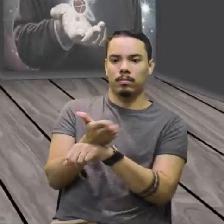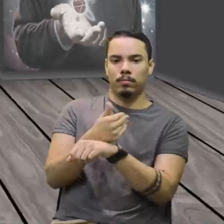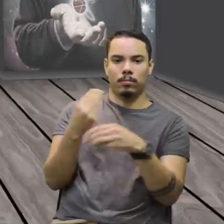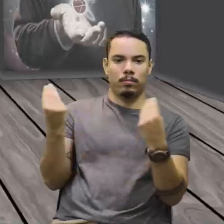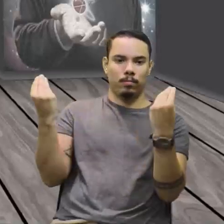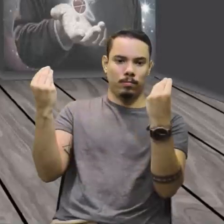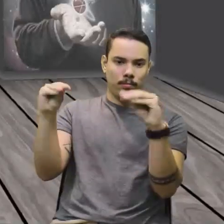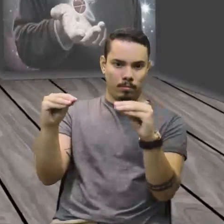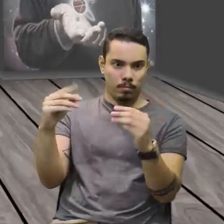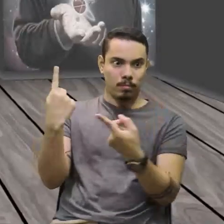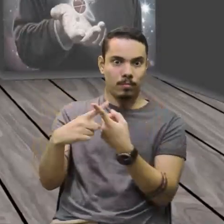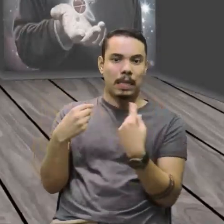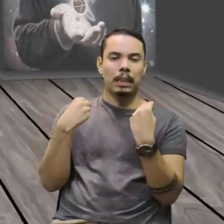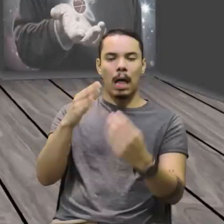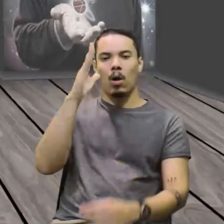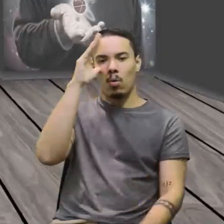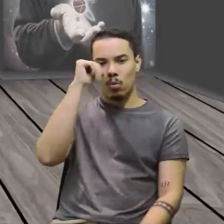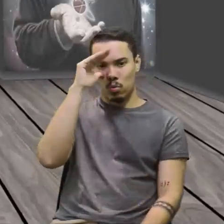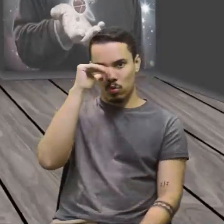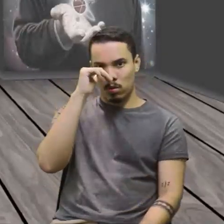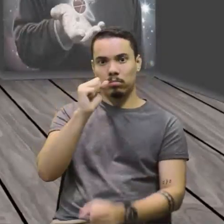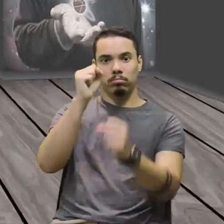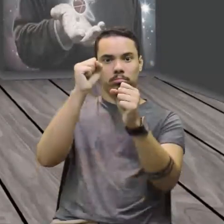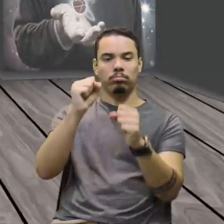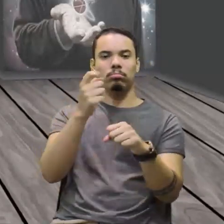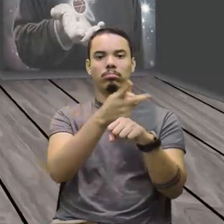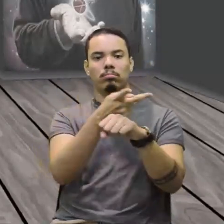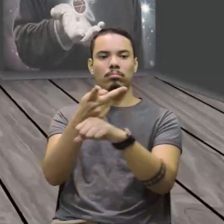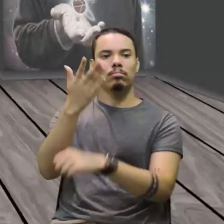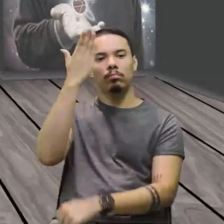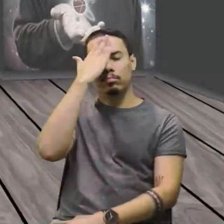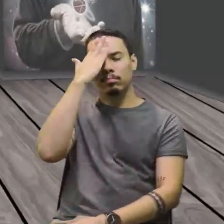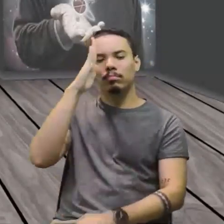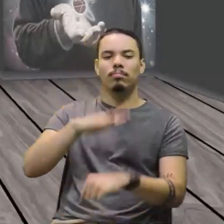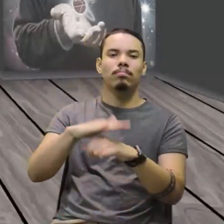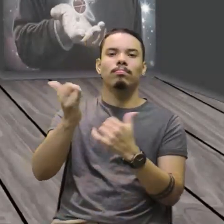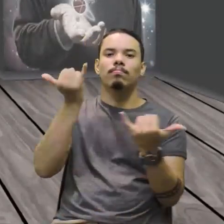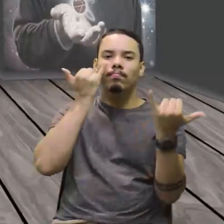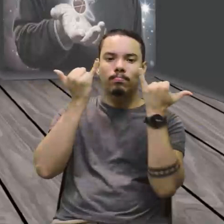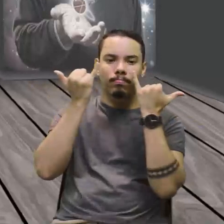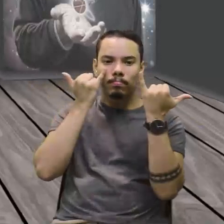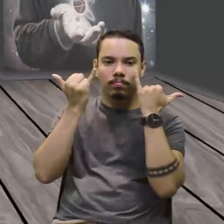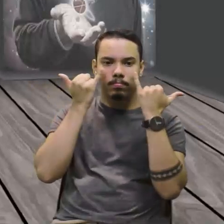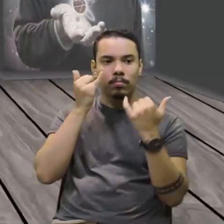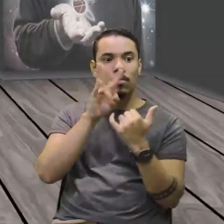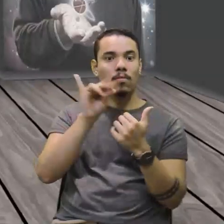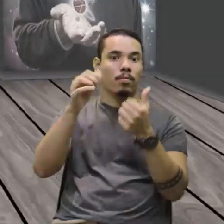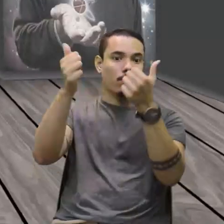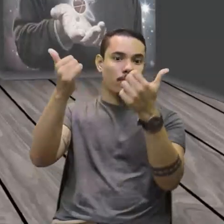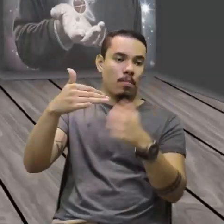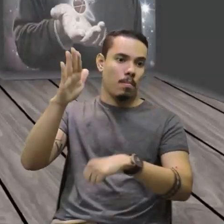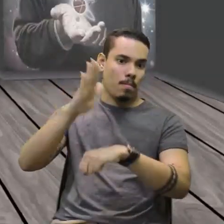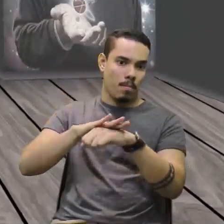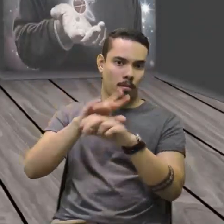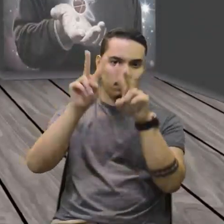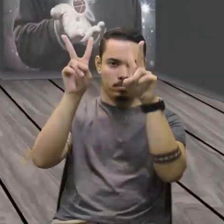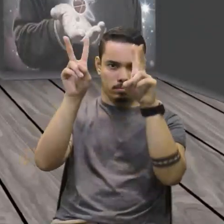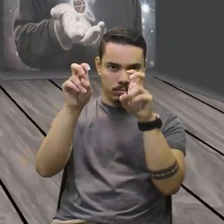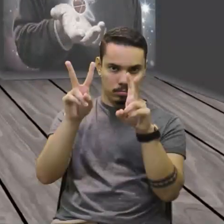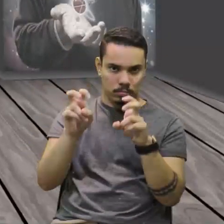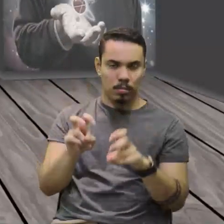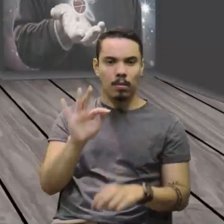um gostinho da curiosidade. Você pode até procurar saber um pouco mais, a gente vai falar bastante sobre isso. Vamos falar da